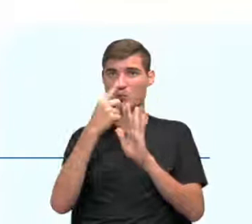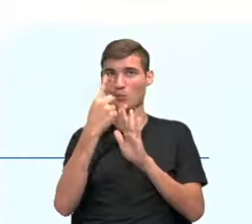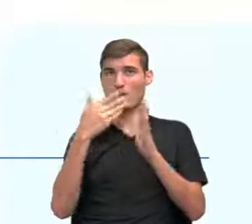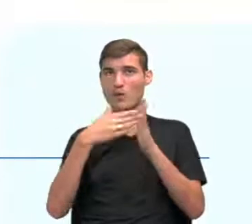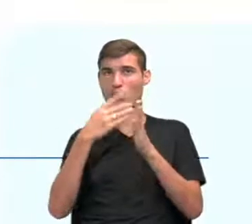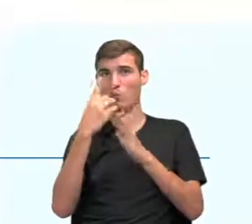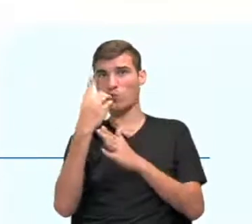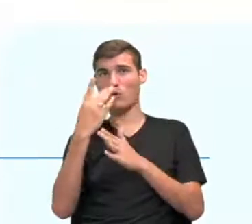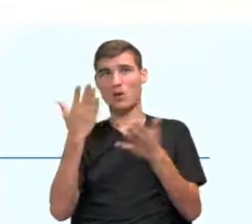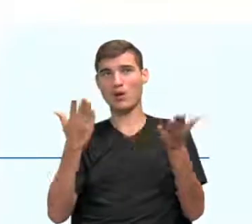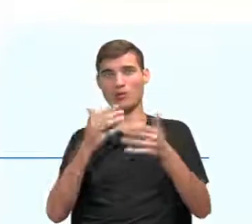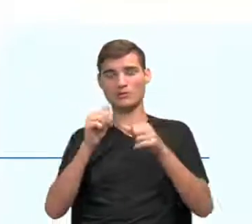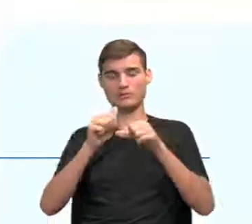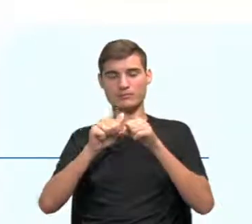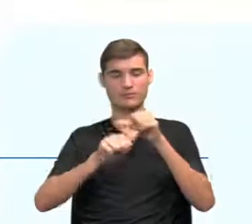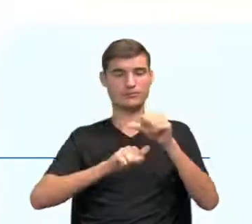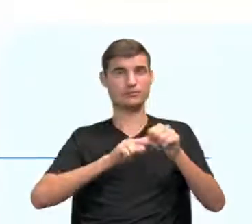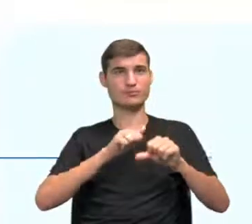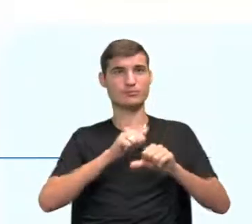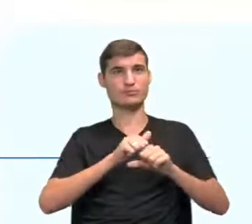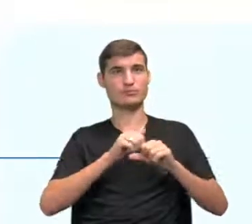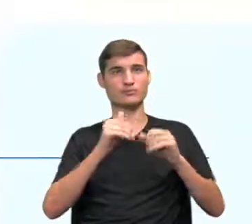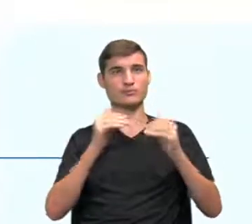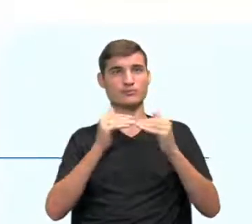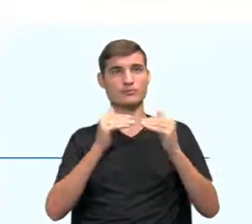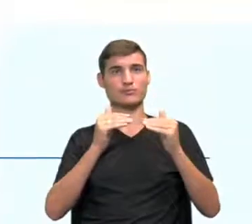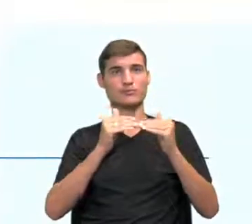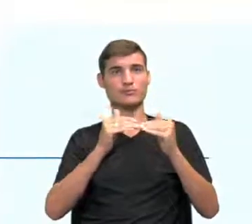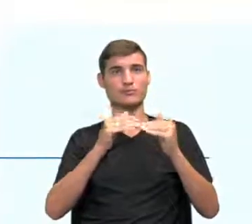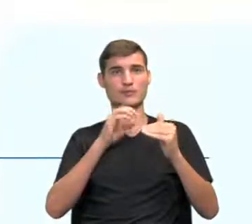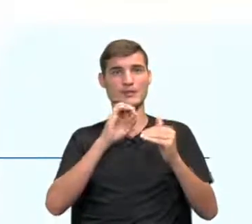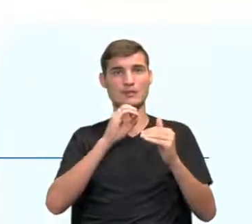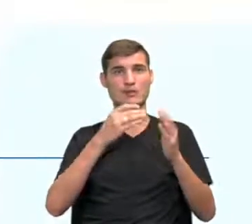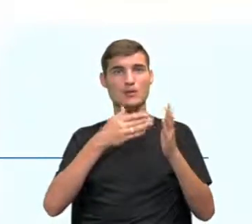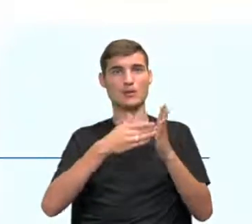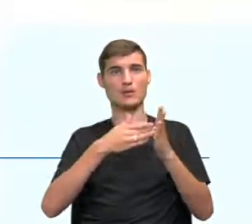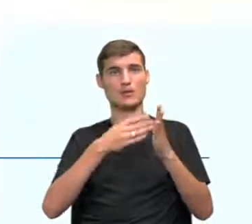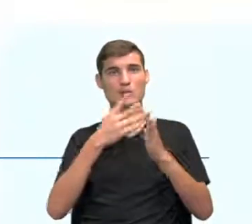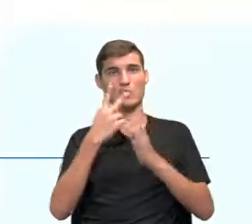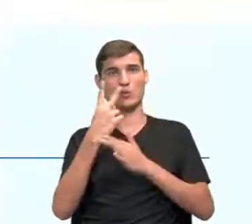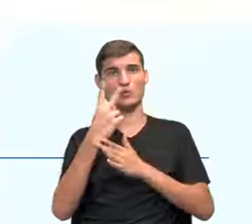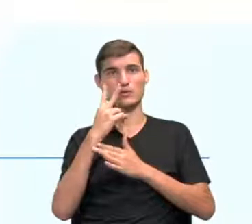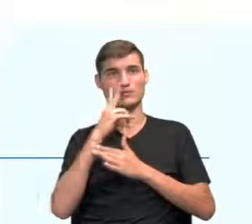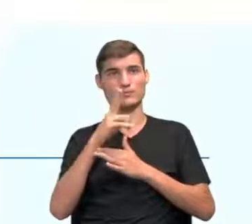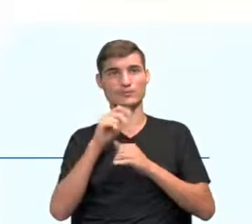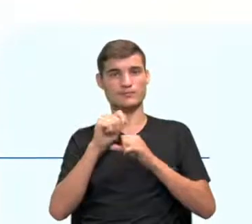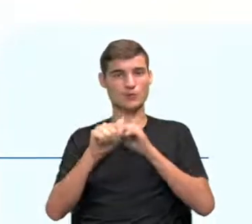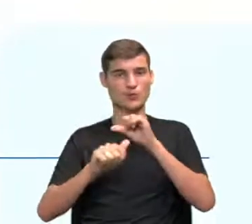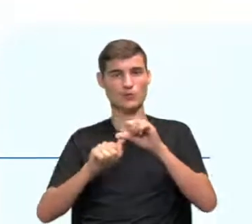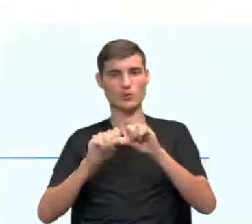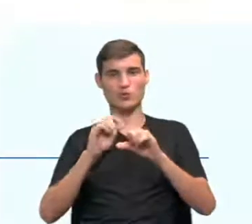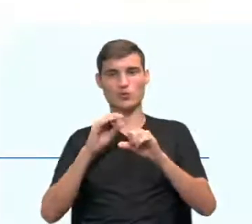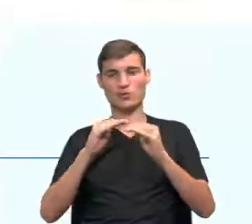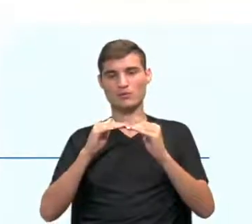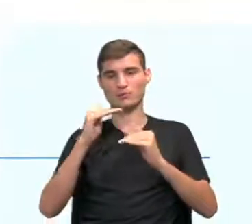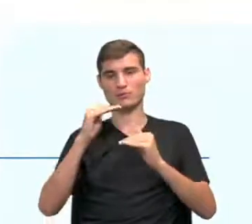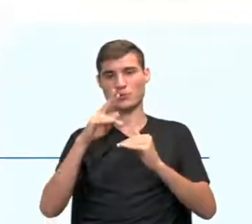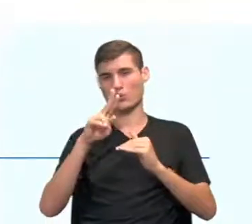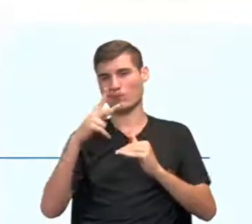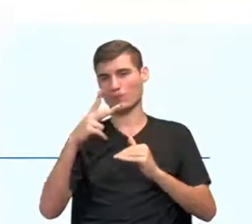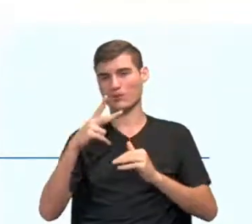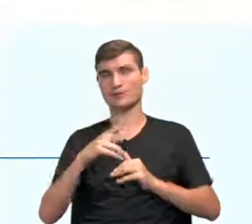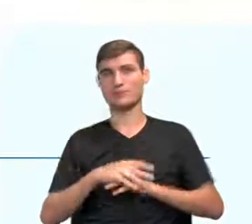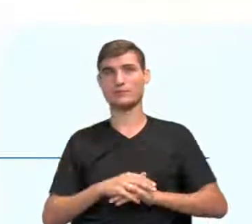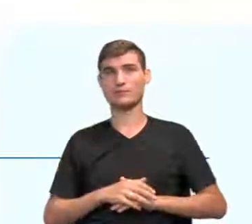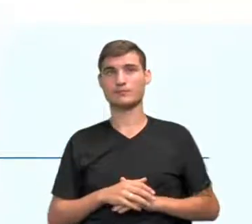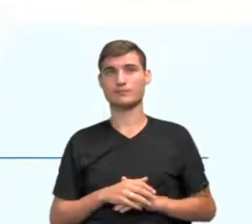1, agora vai de 0 a 2. Então eu só dei um offset. De